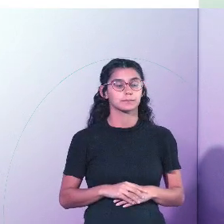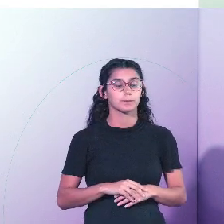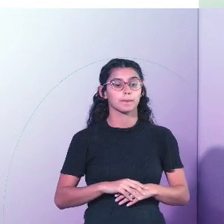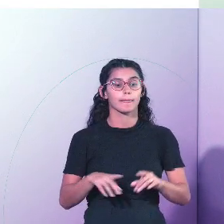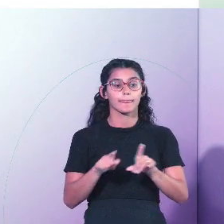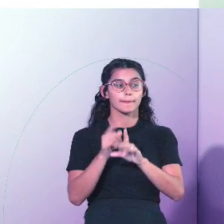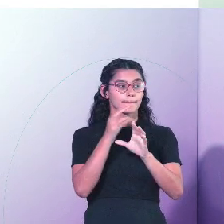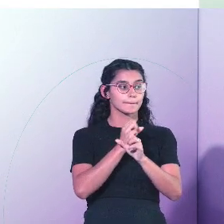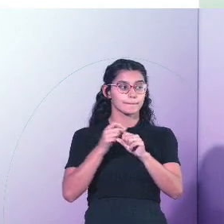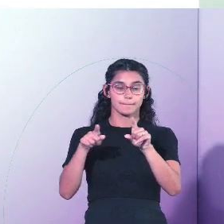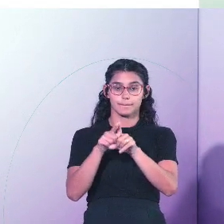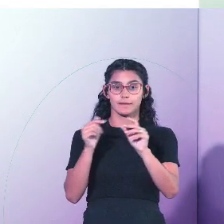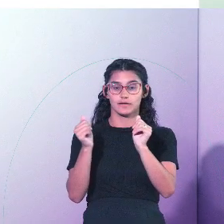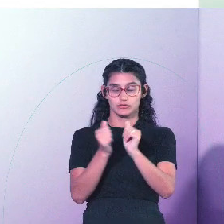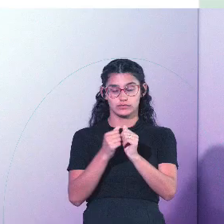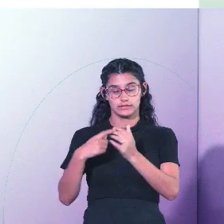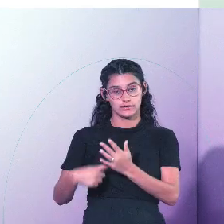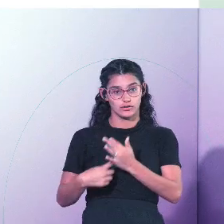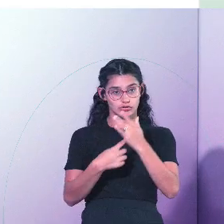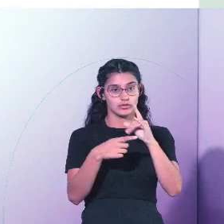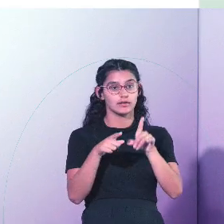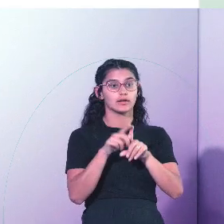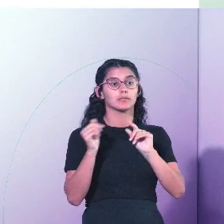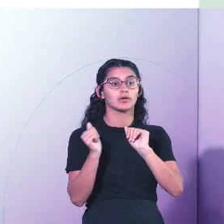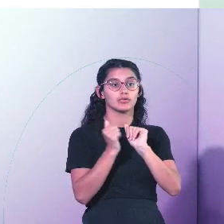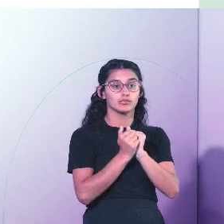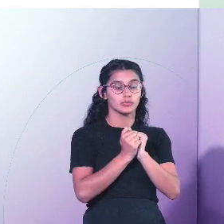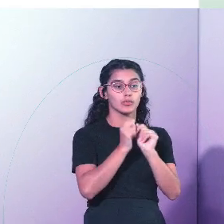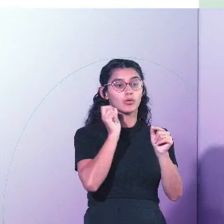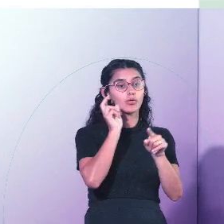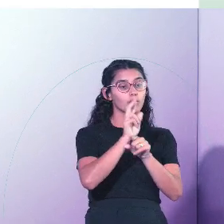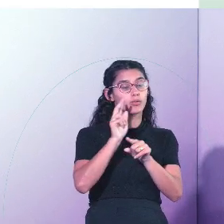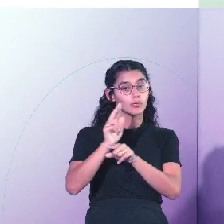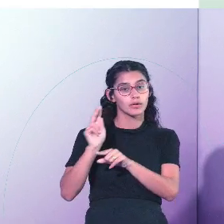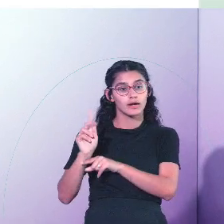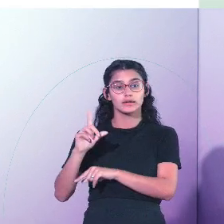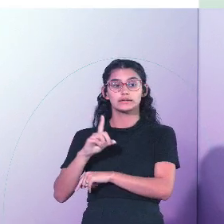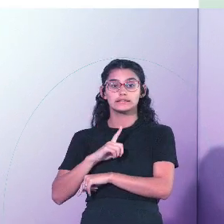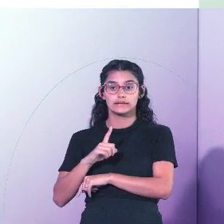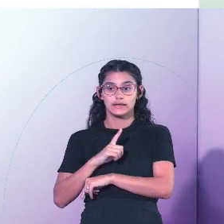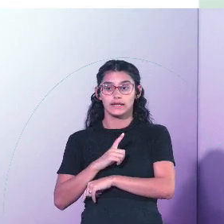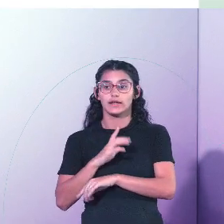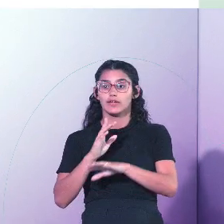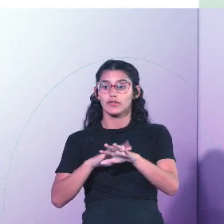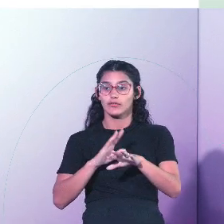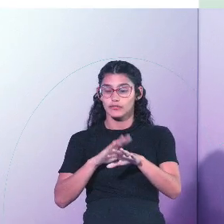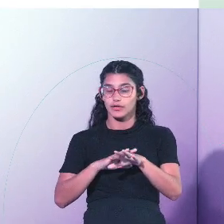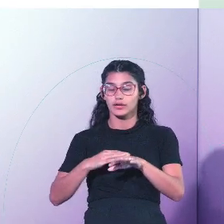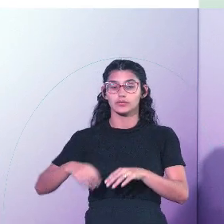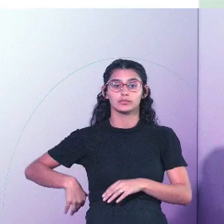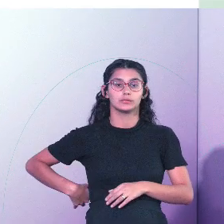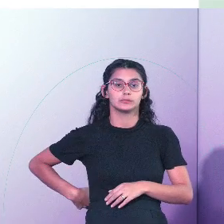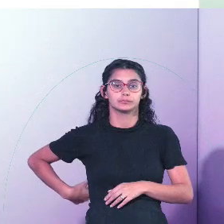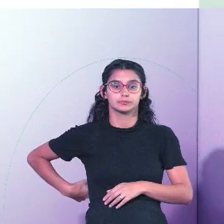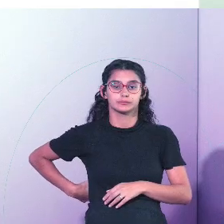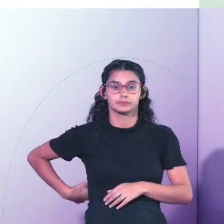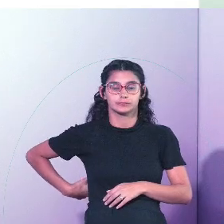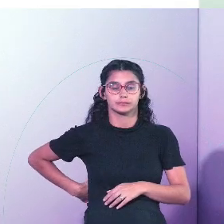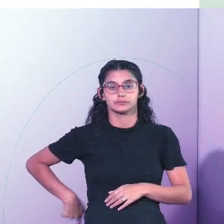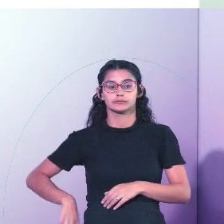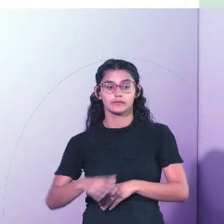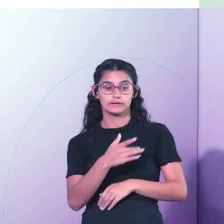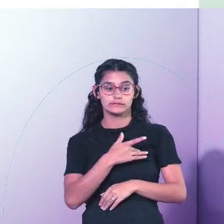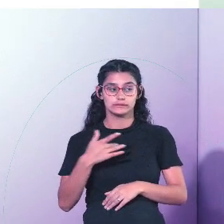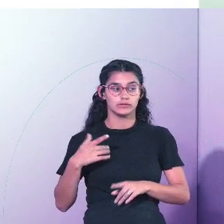custo total para aplicar essa tecnologia? Qual é o custo de tratamento? Essa aplicação reduz os custos para o sistema de saúde,